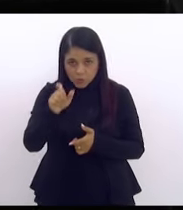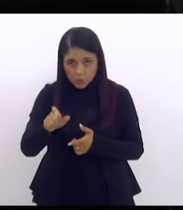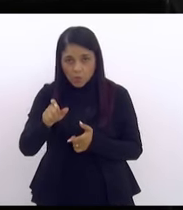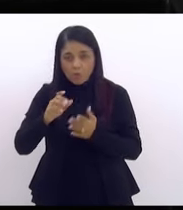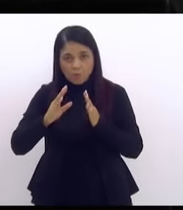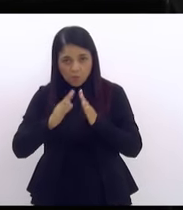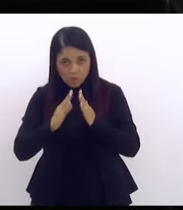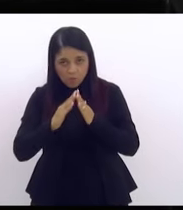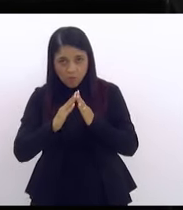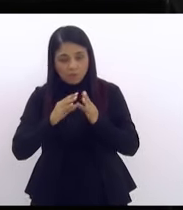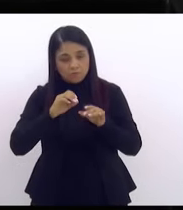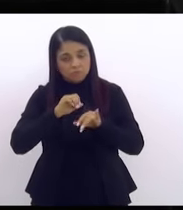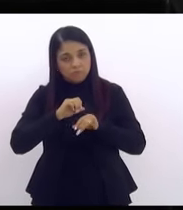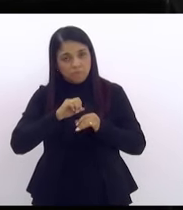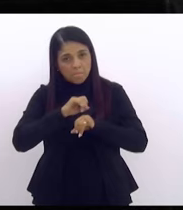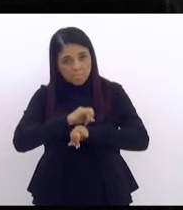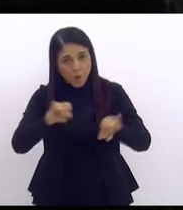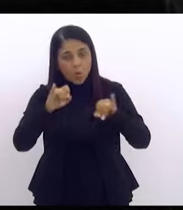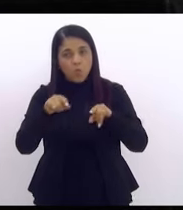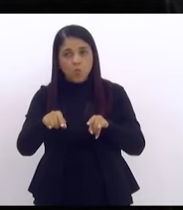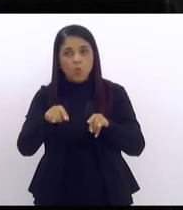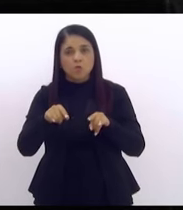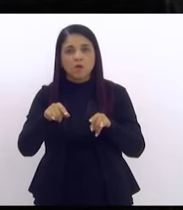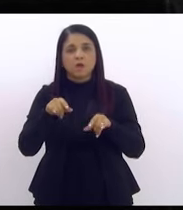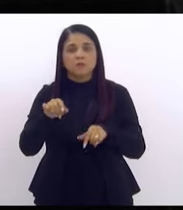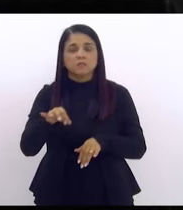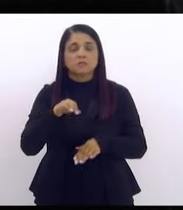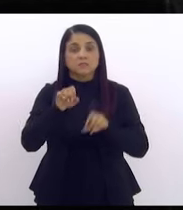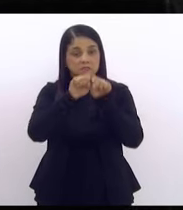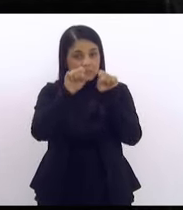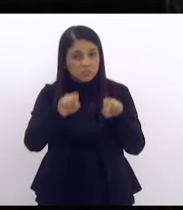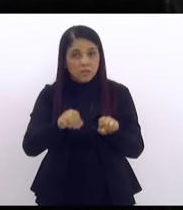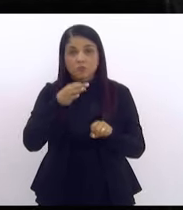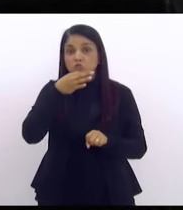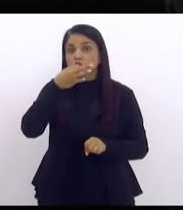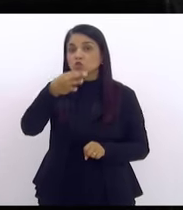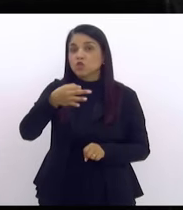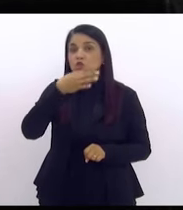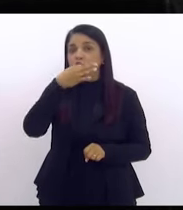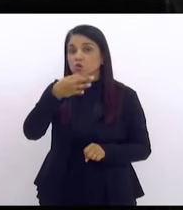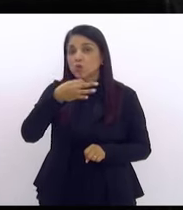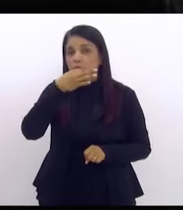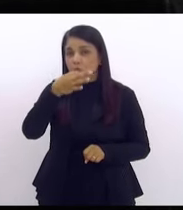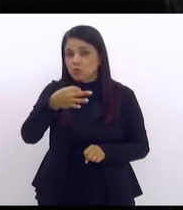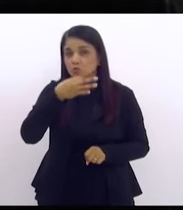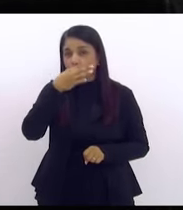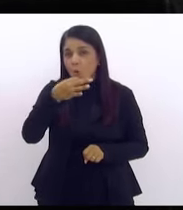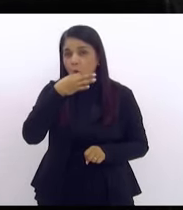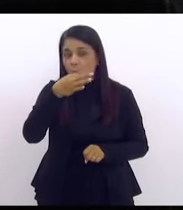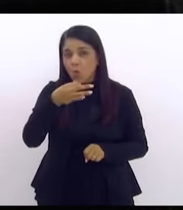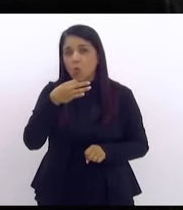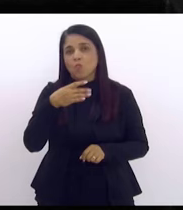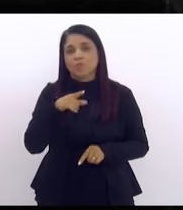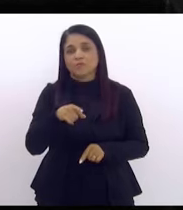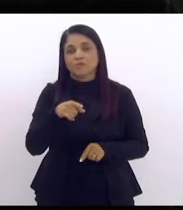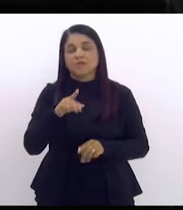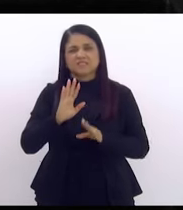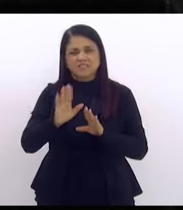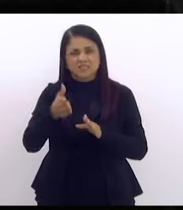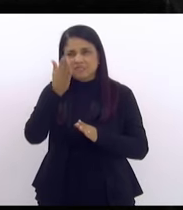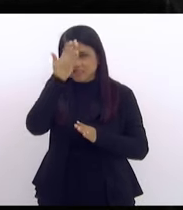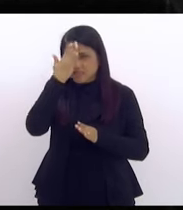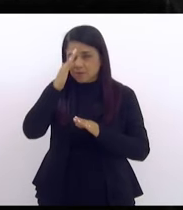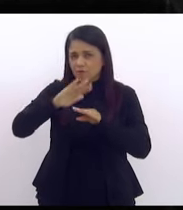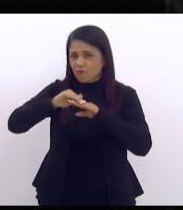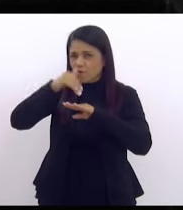de alarme, ele emite alarme sonoro, deputado Fred. E isso, para quem já esteve em viagem para fora do